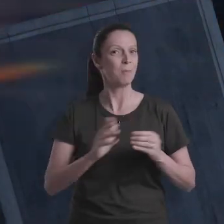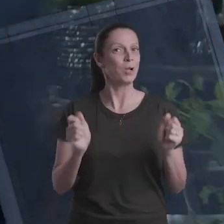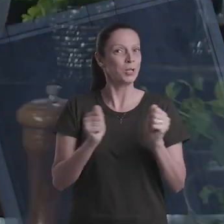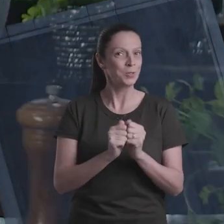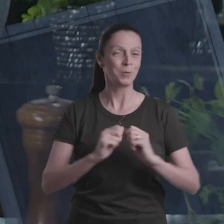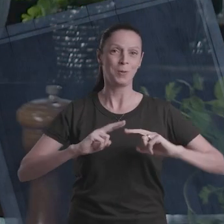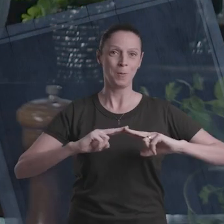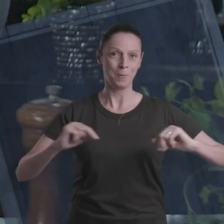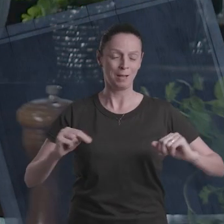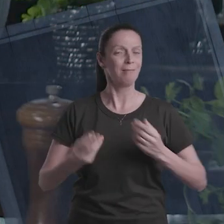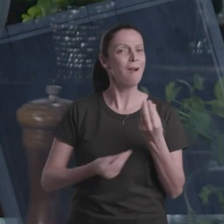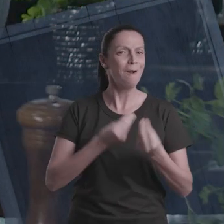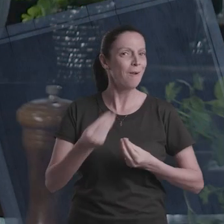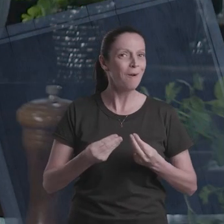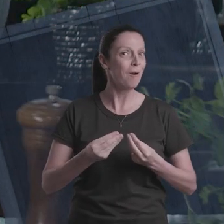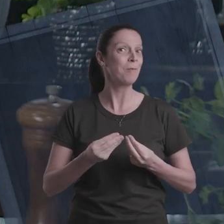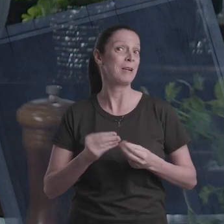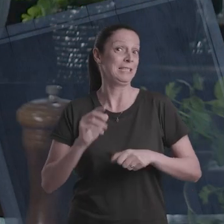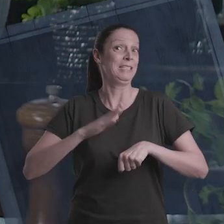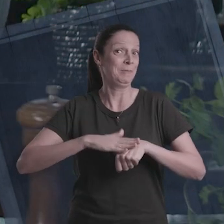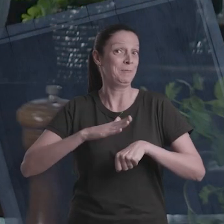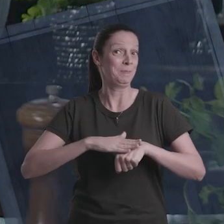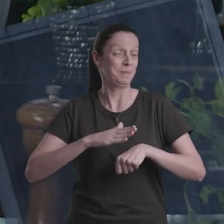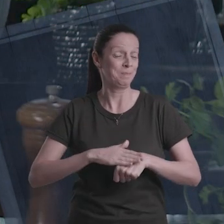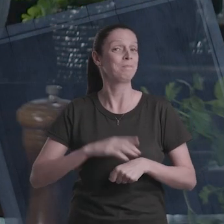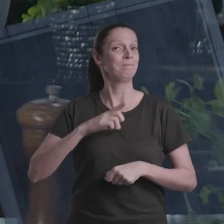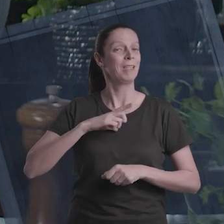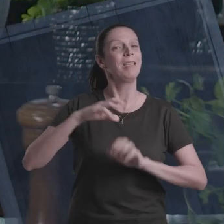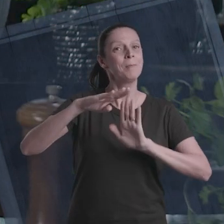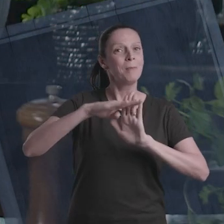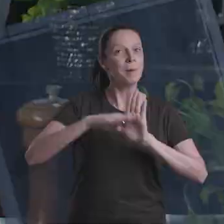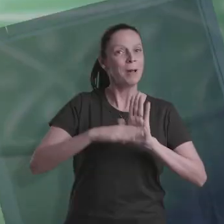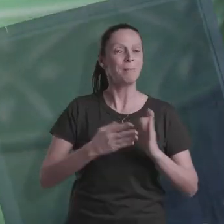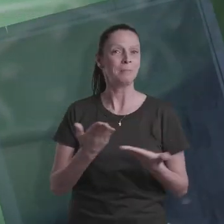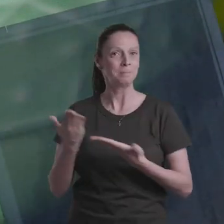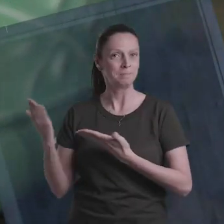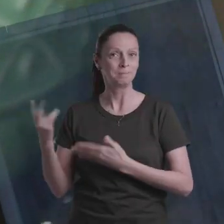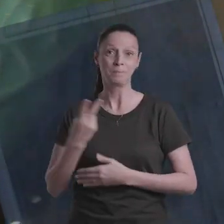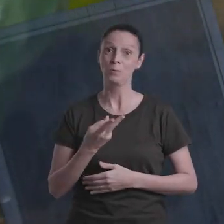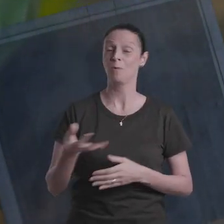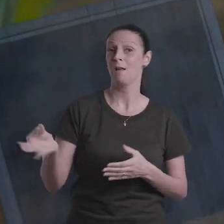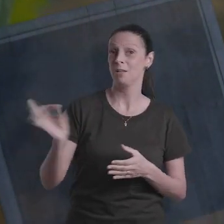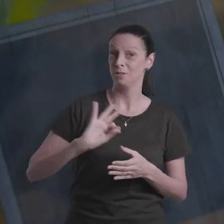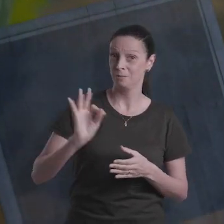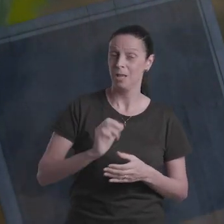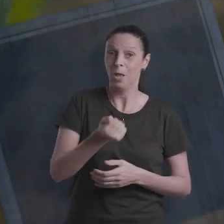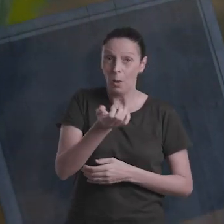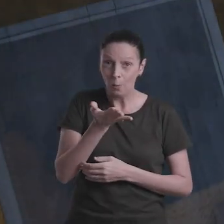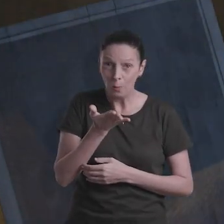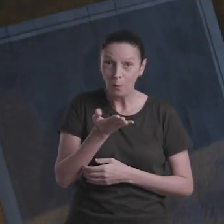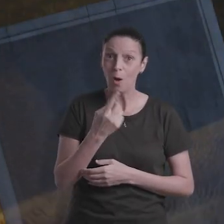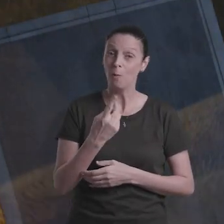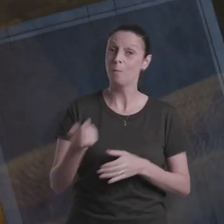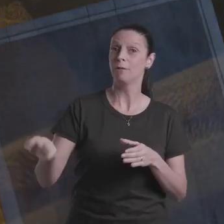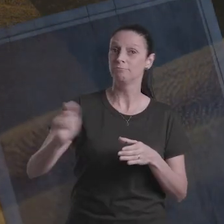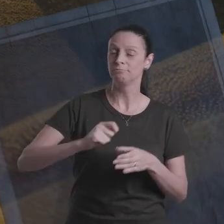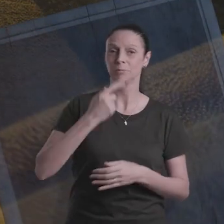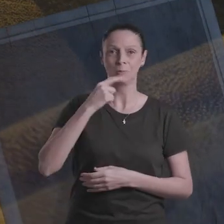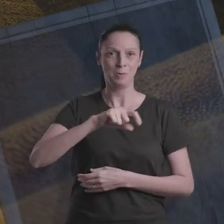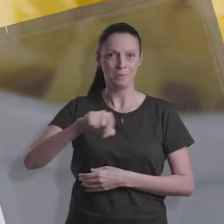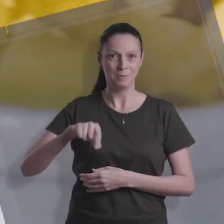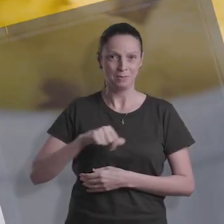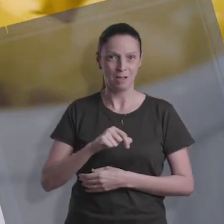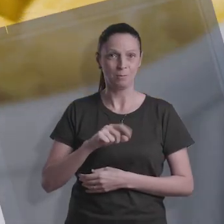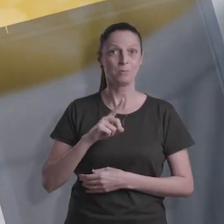começar? A massa básica para quiches leva os seguintes ingredientes: 2 xícaras de farinha de trigo, 1 colher de